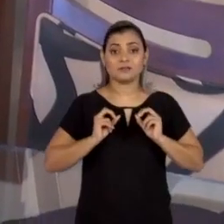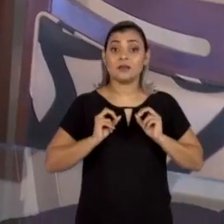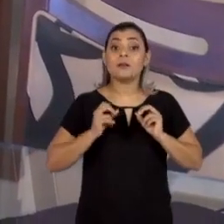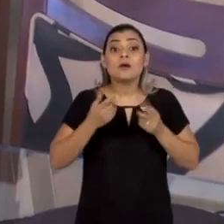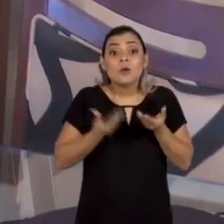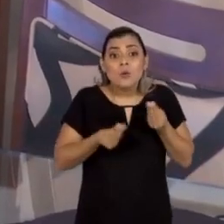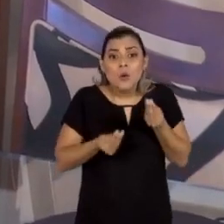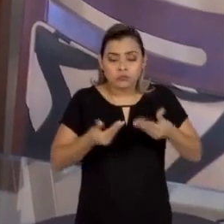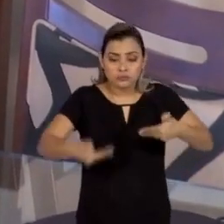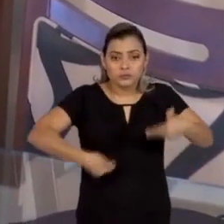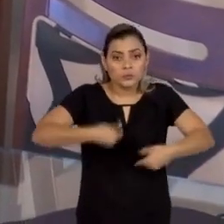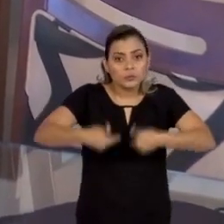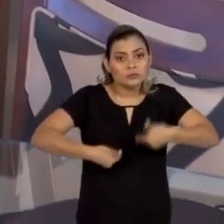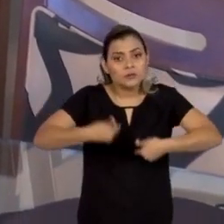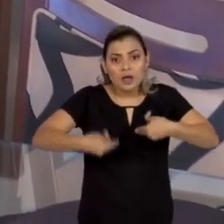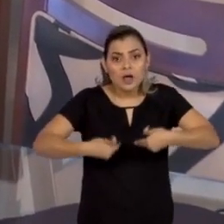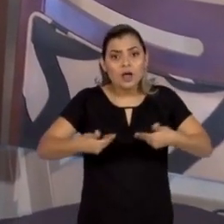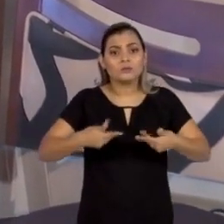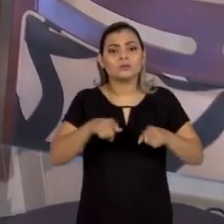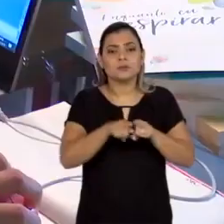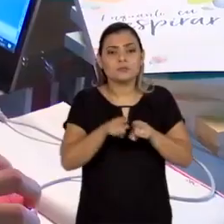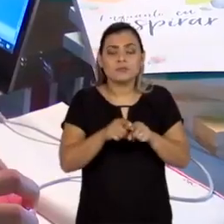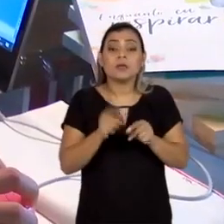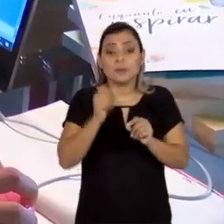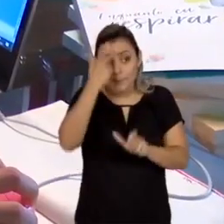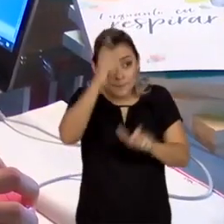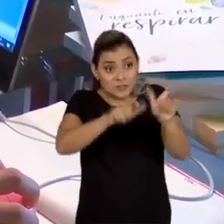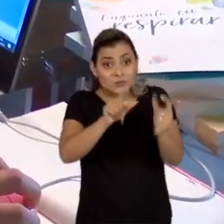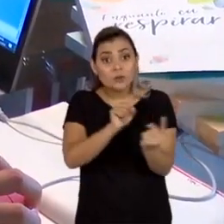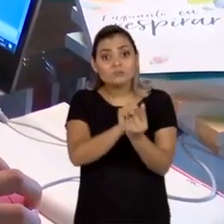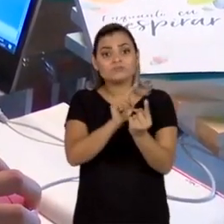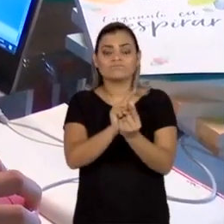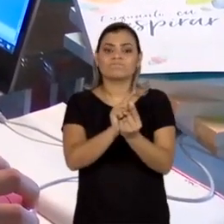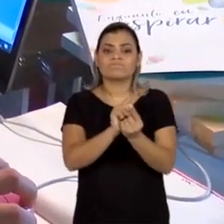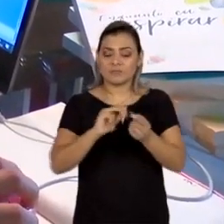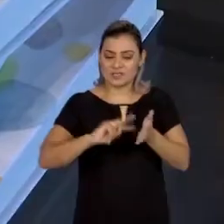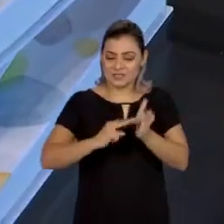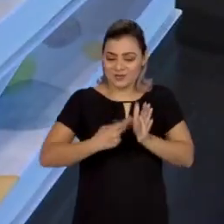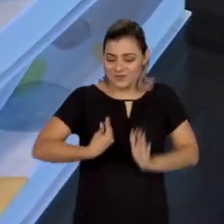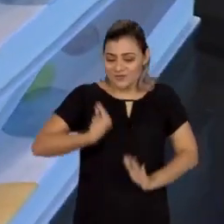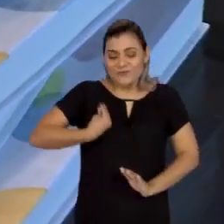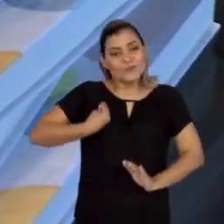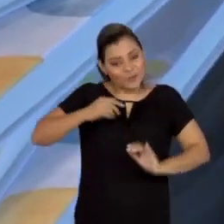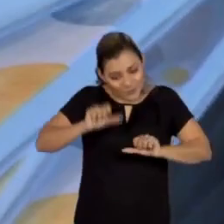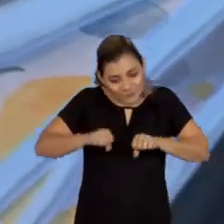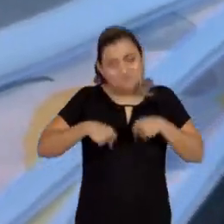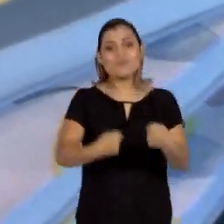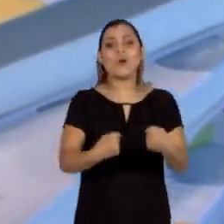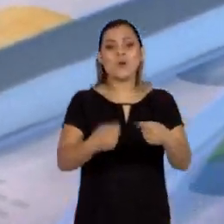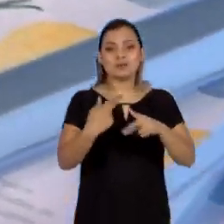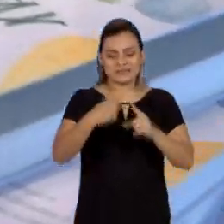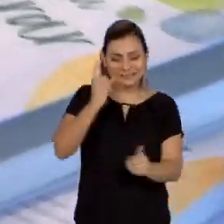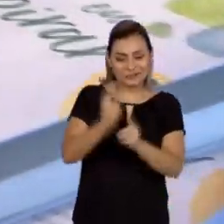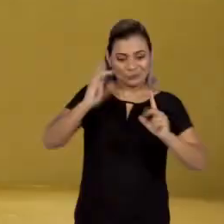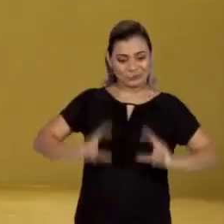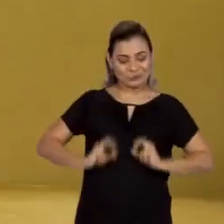de cuidados paliativos e de pacientes que deram um novo significado à vida após o